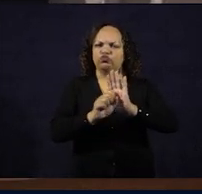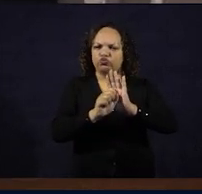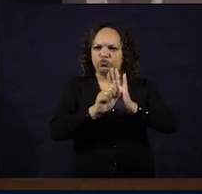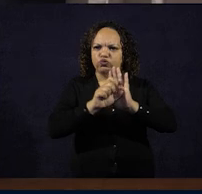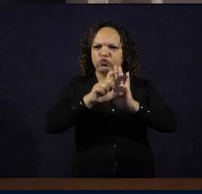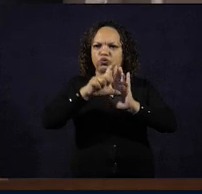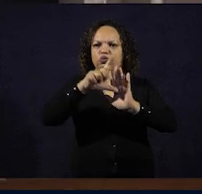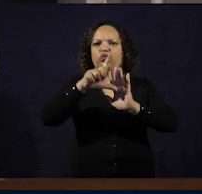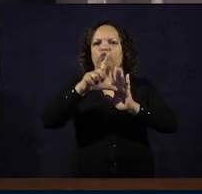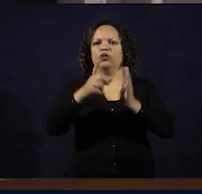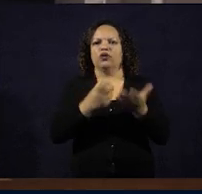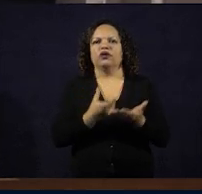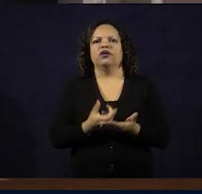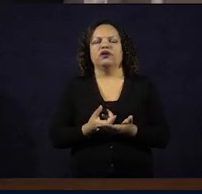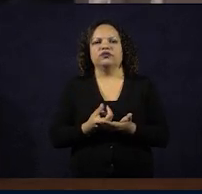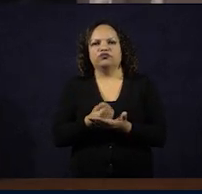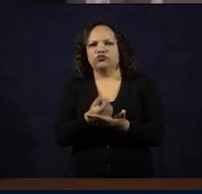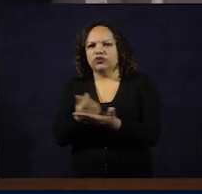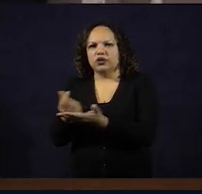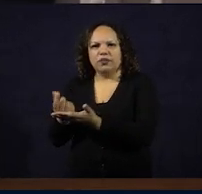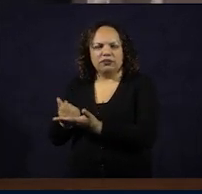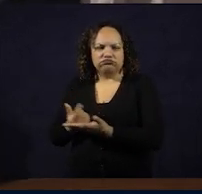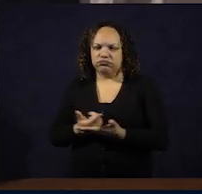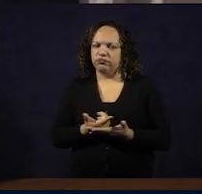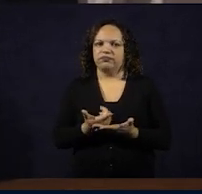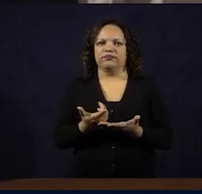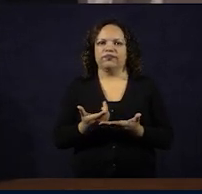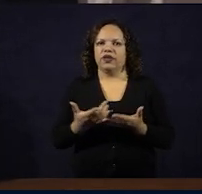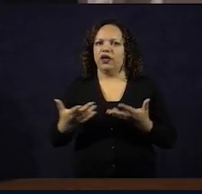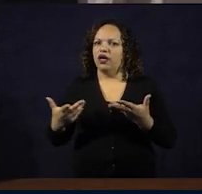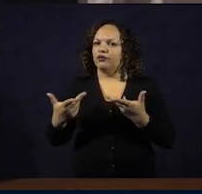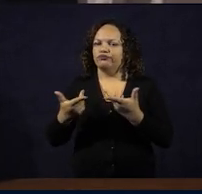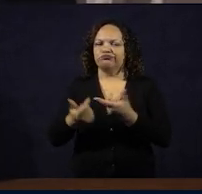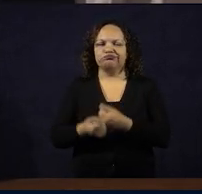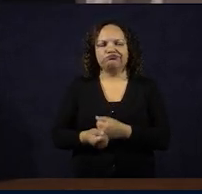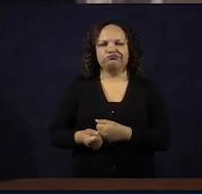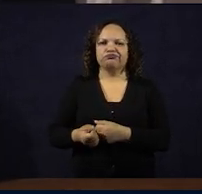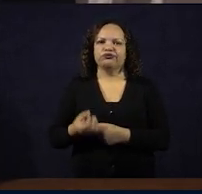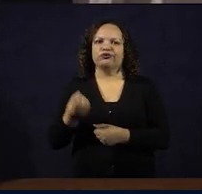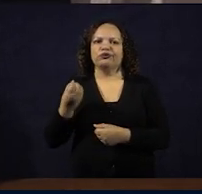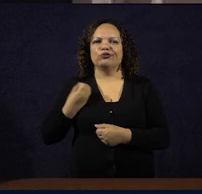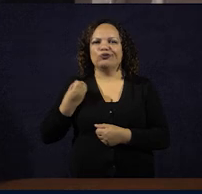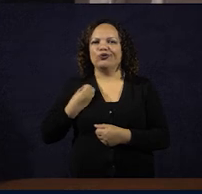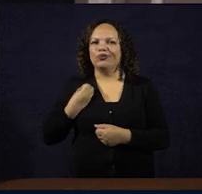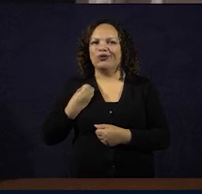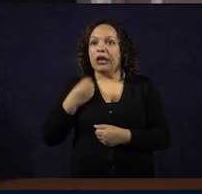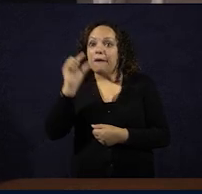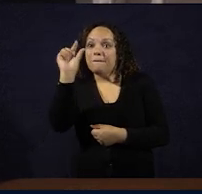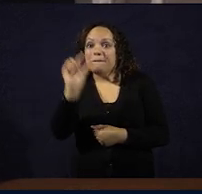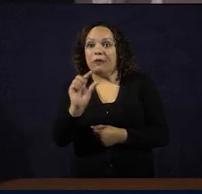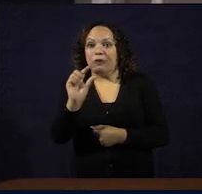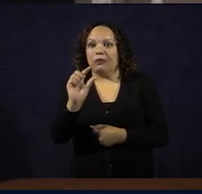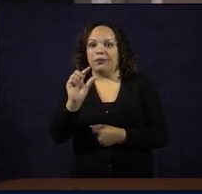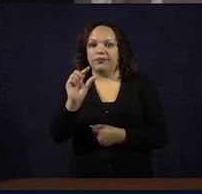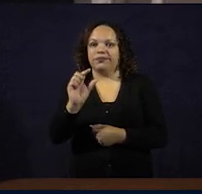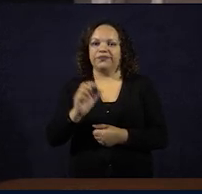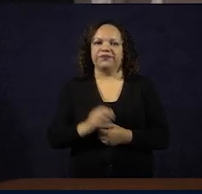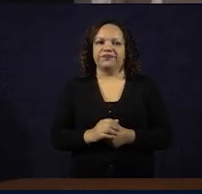ofertas volume captado ou qualquer Prisma é mais ou menos esse número que a gente acaba encontrando que é um absurdo